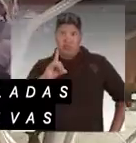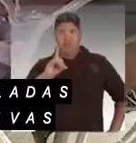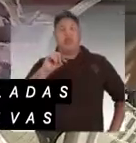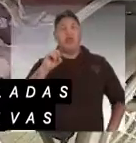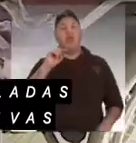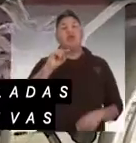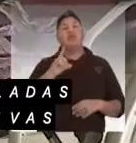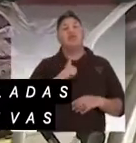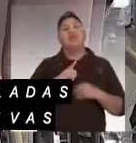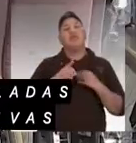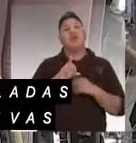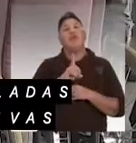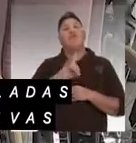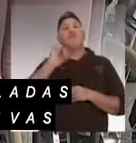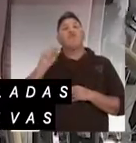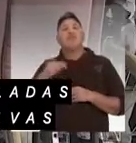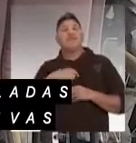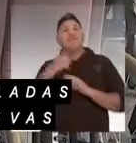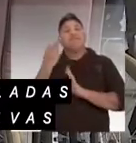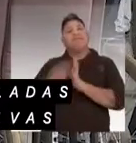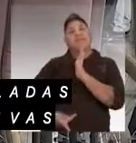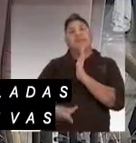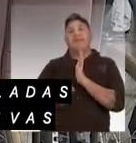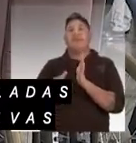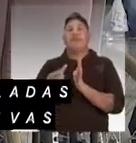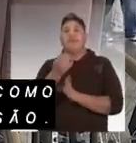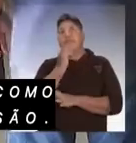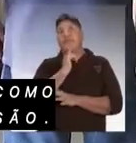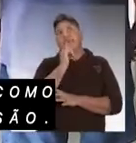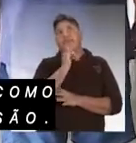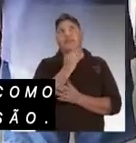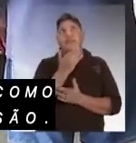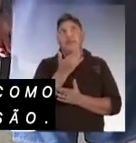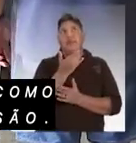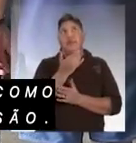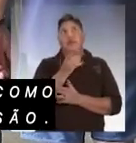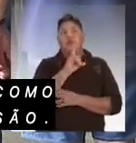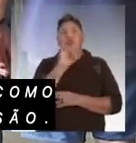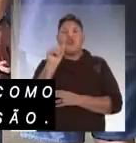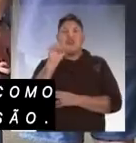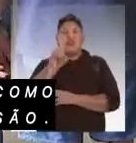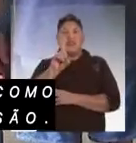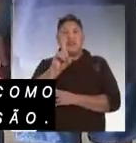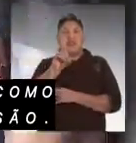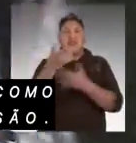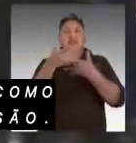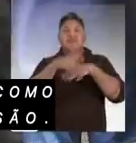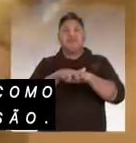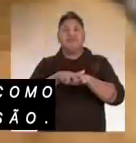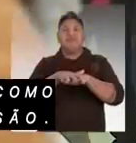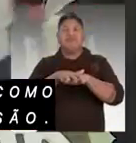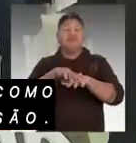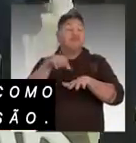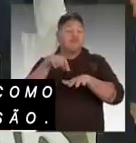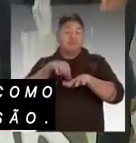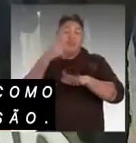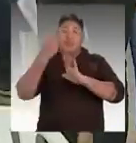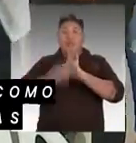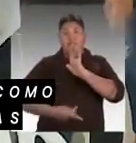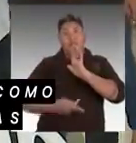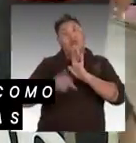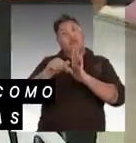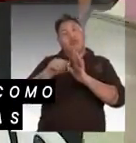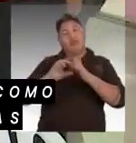PCDs, são contempladas por meio de iniciativas apoiadas pelo MPT, como o Dia D de Inclusão. O